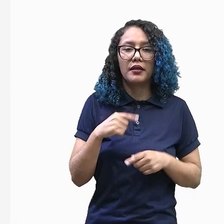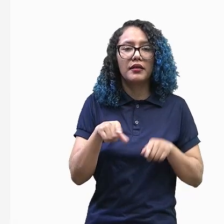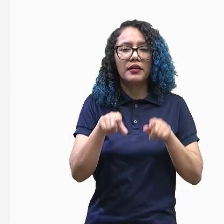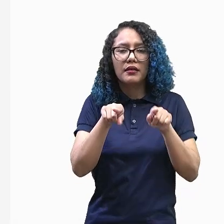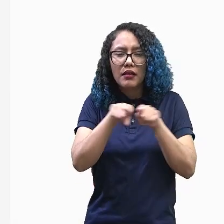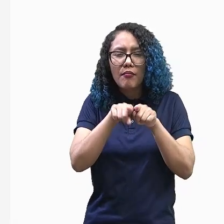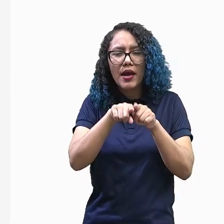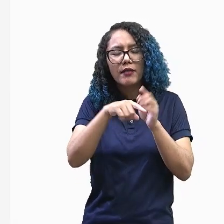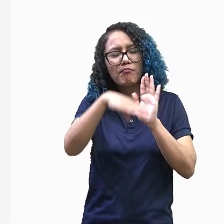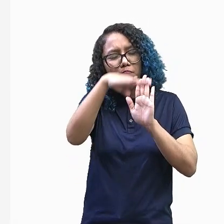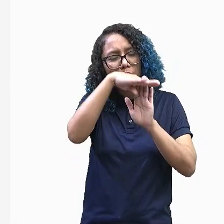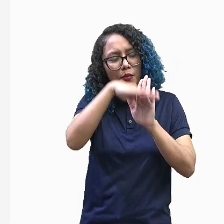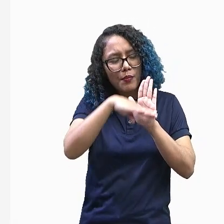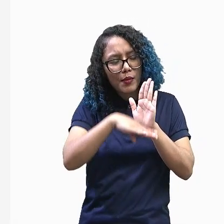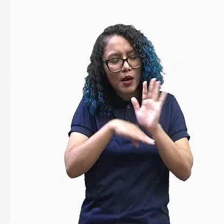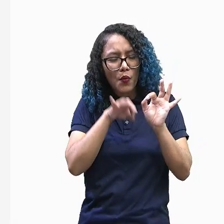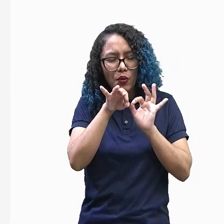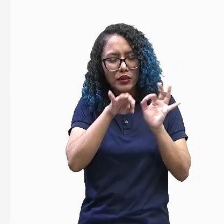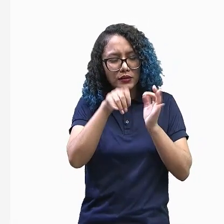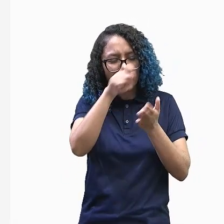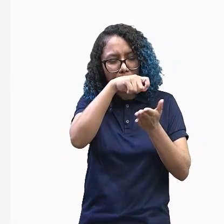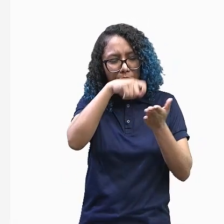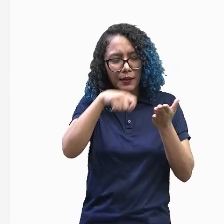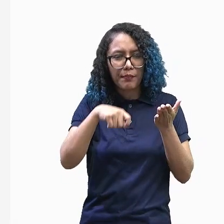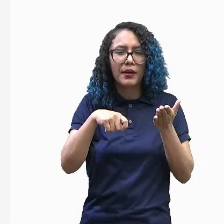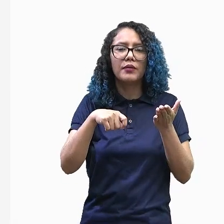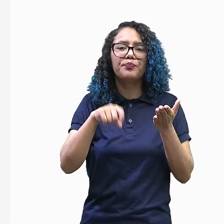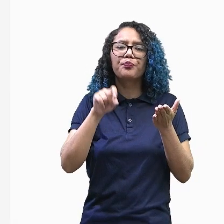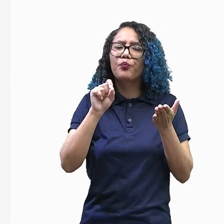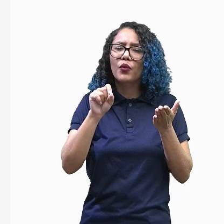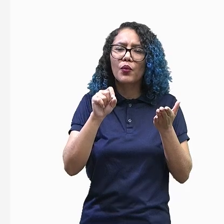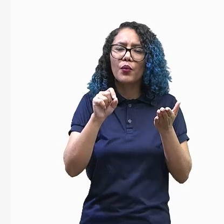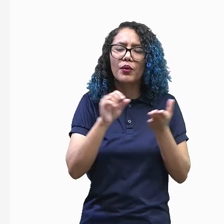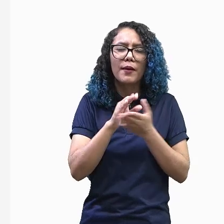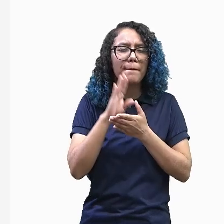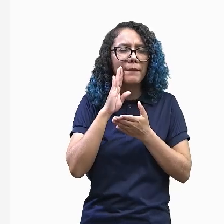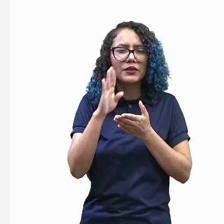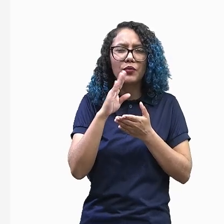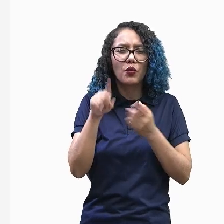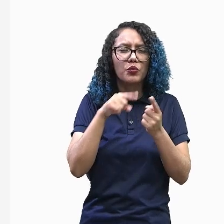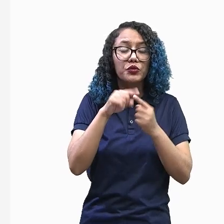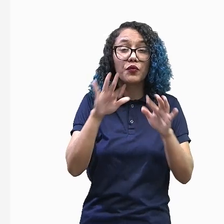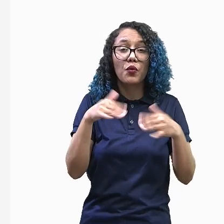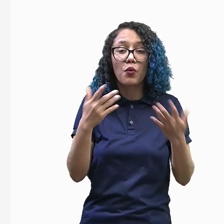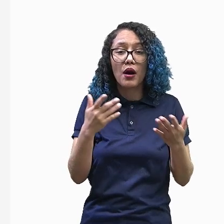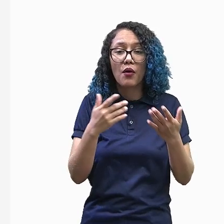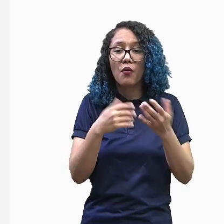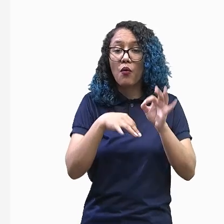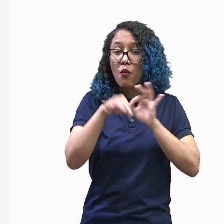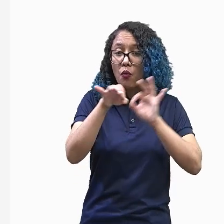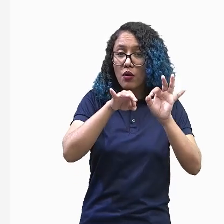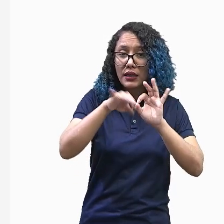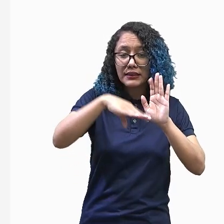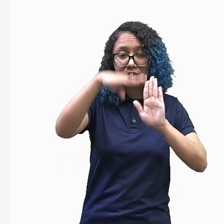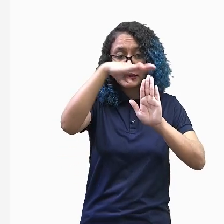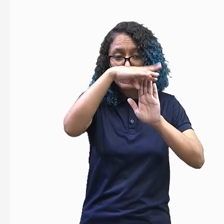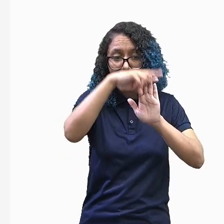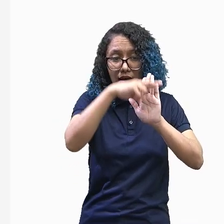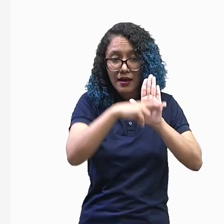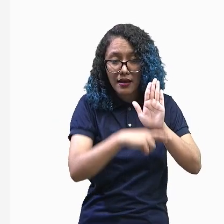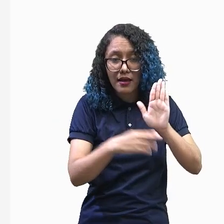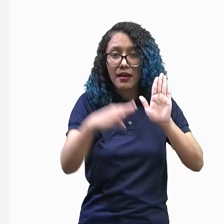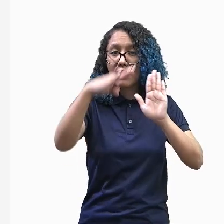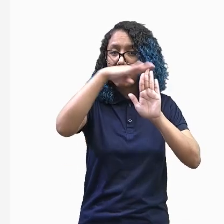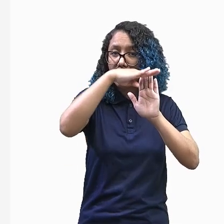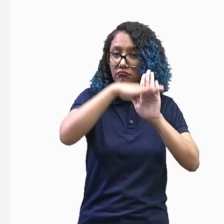né? Então, os textos normativos são aqueles que têm como principal objetivo estabelecer regras, normas,